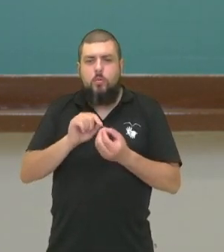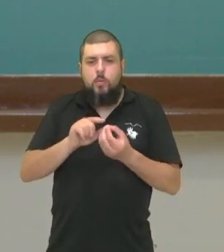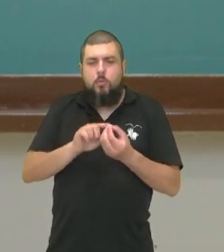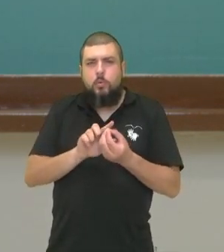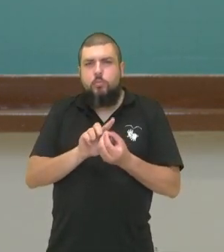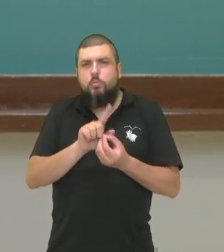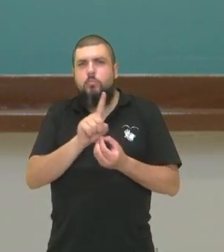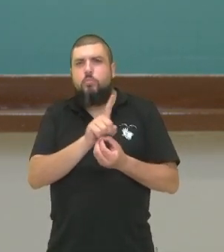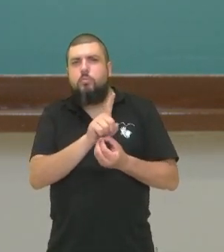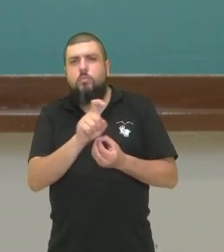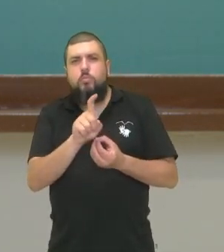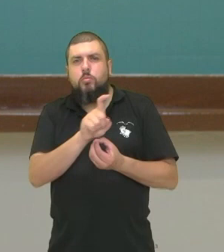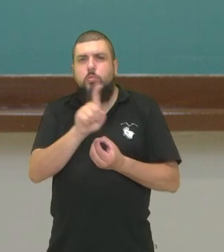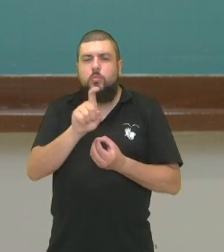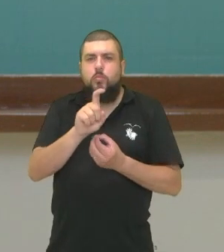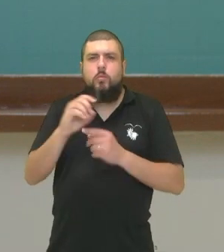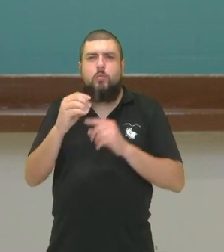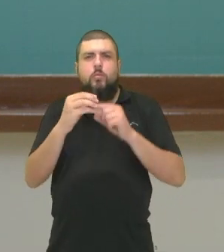aqui.